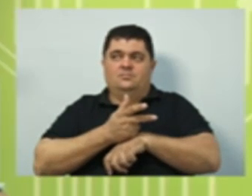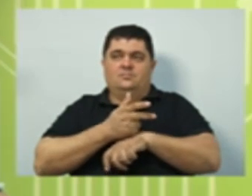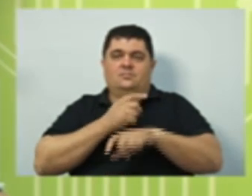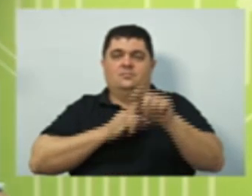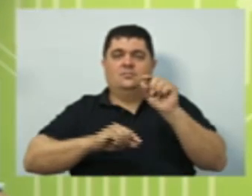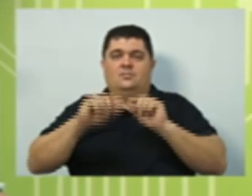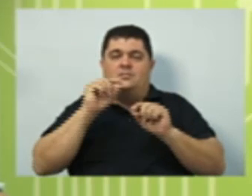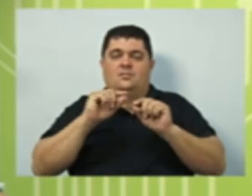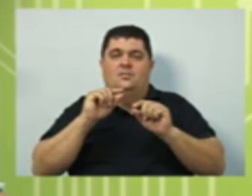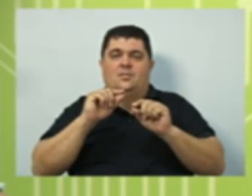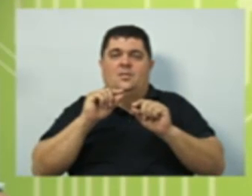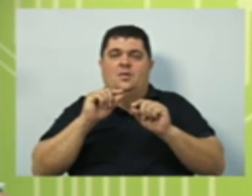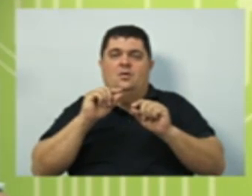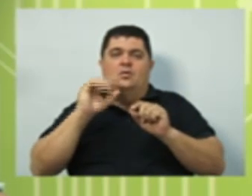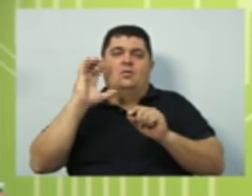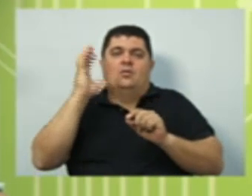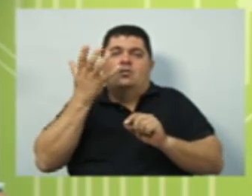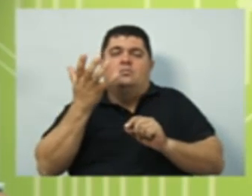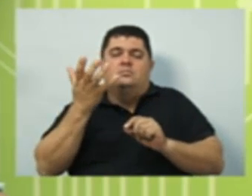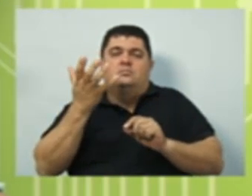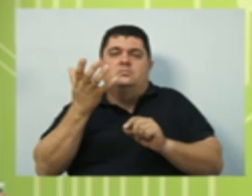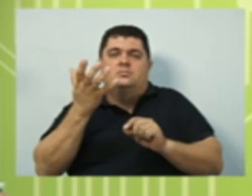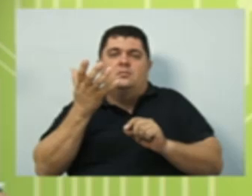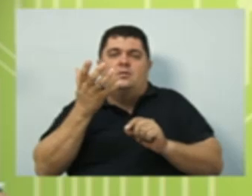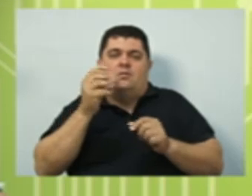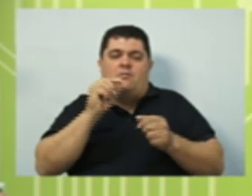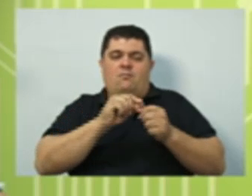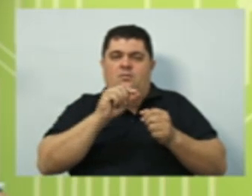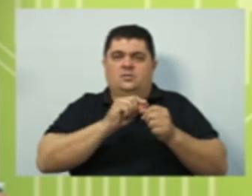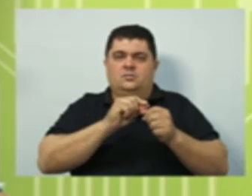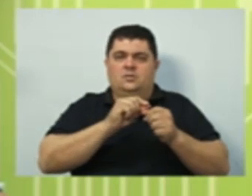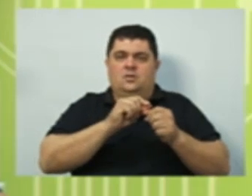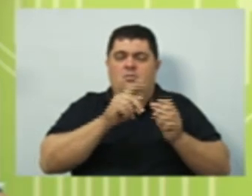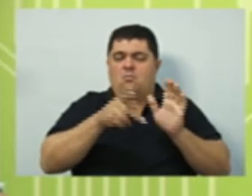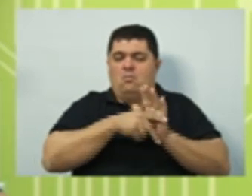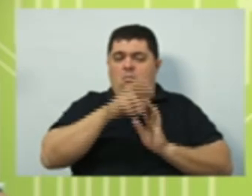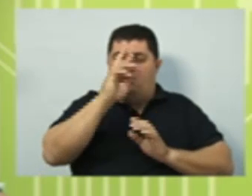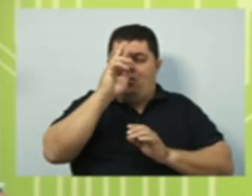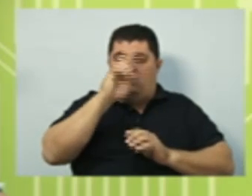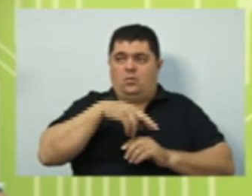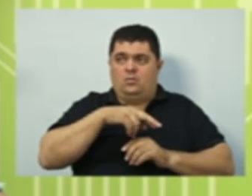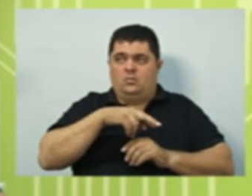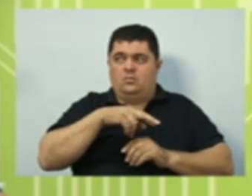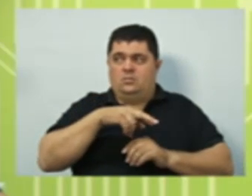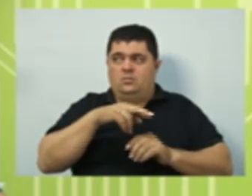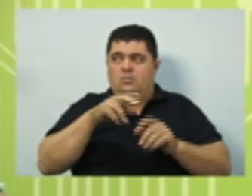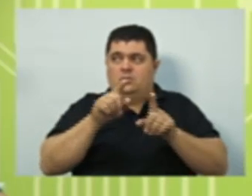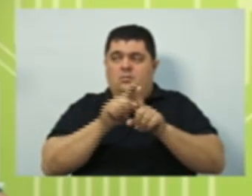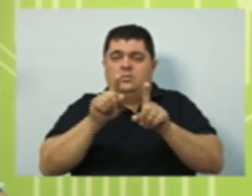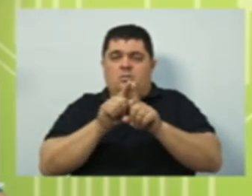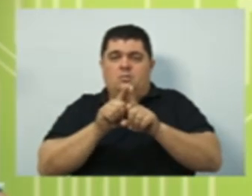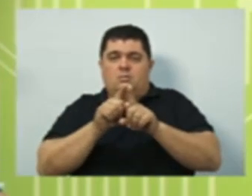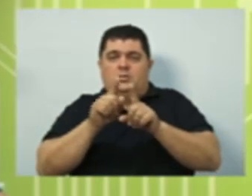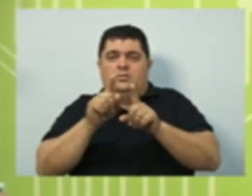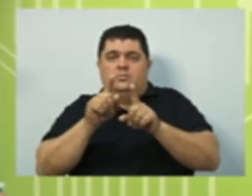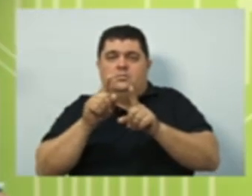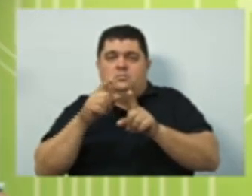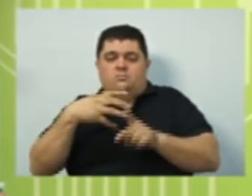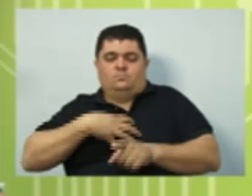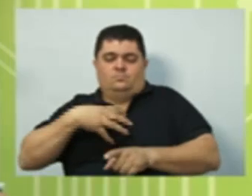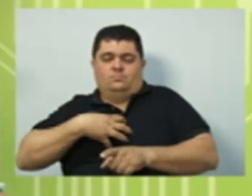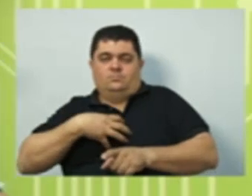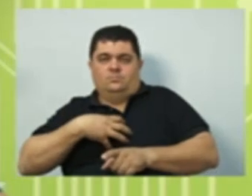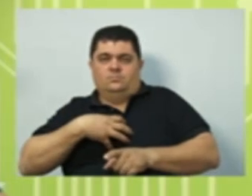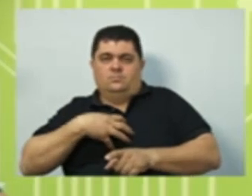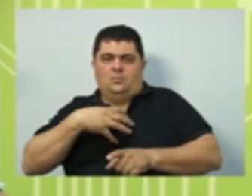qual é a consequência de agir pela razão, que nos ajuda a produzir ideias, e agir pelo instinto. O